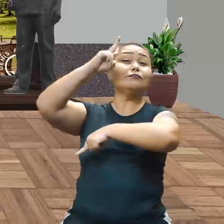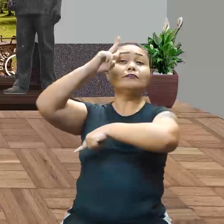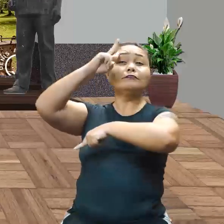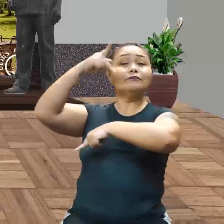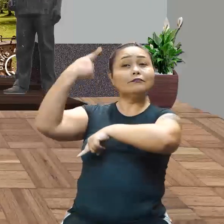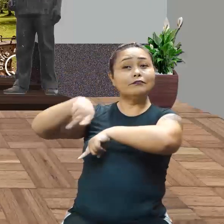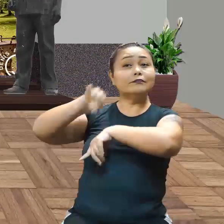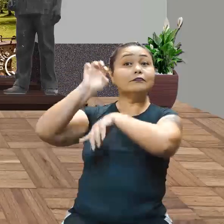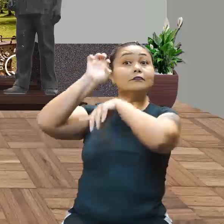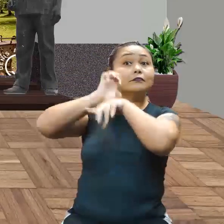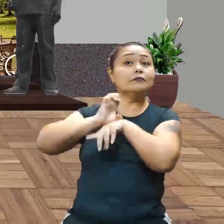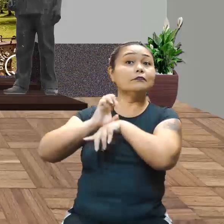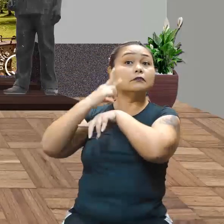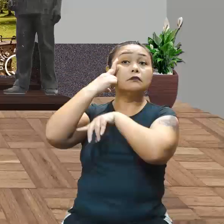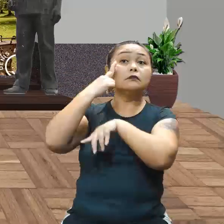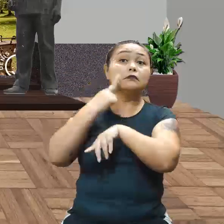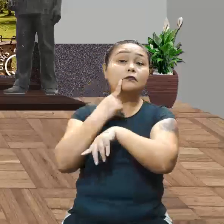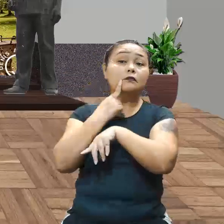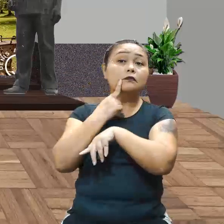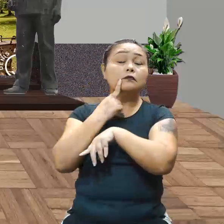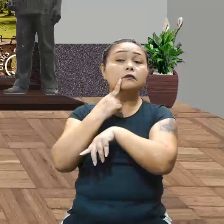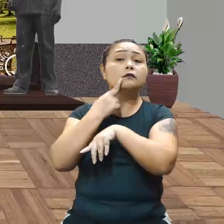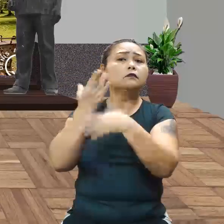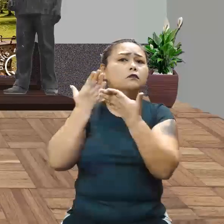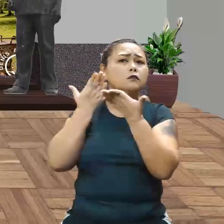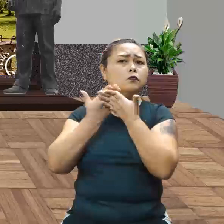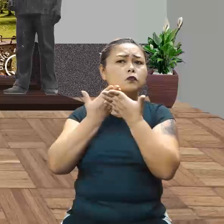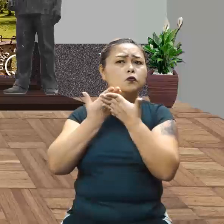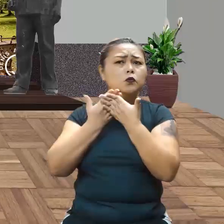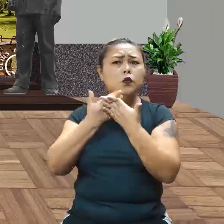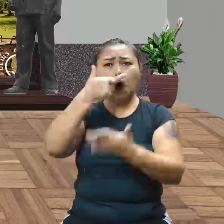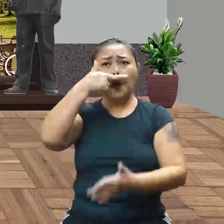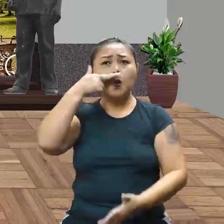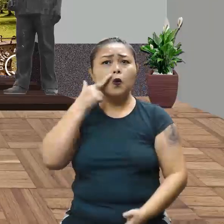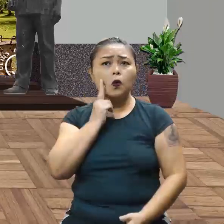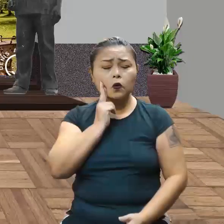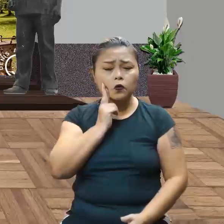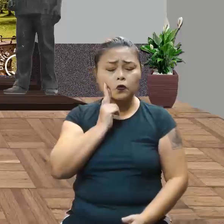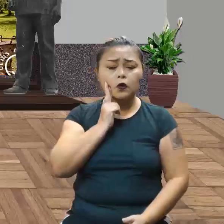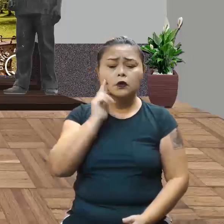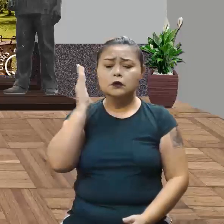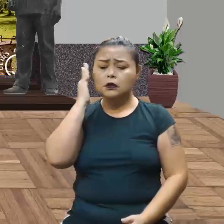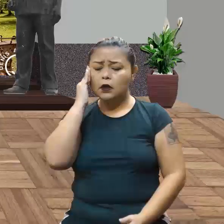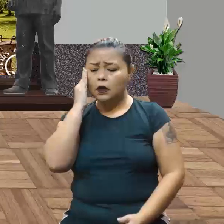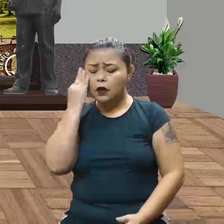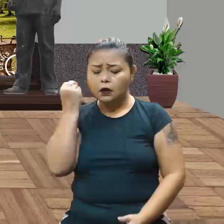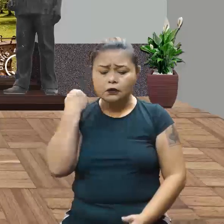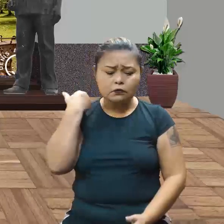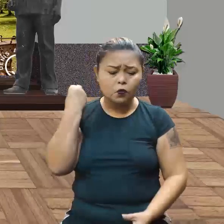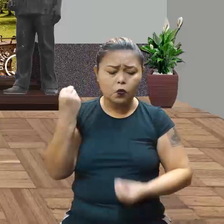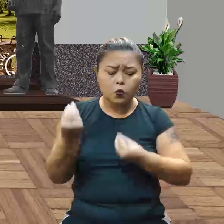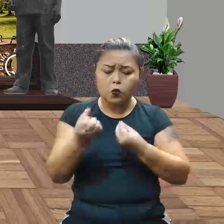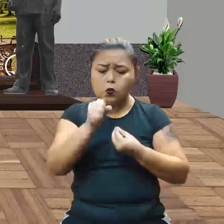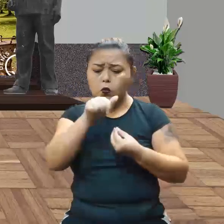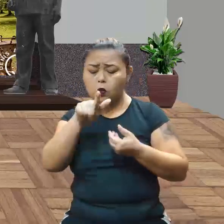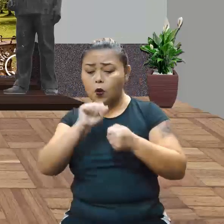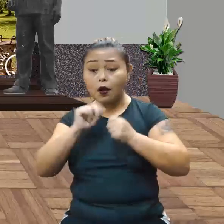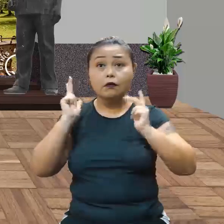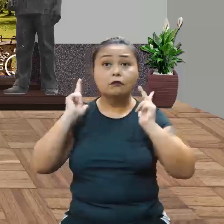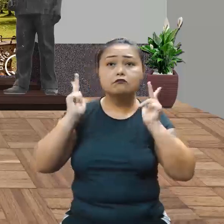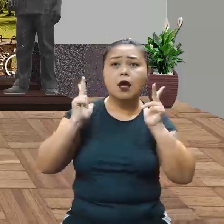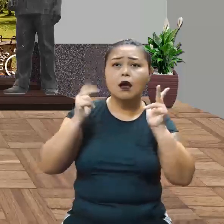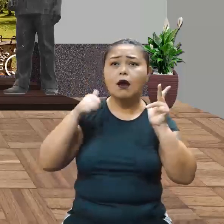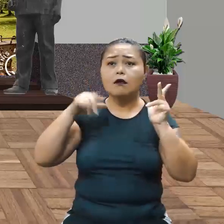do estado de Rondônia. Estudar sobre Rondon é compreender a saga e a aventura